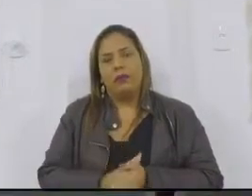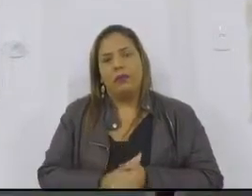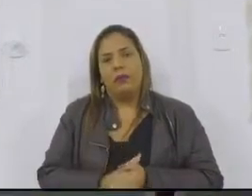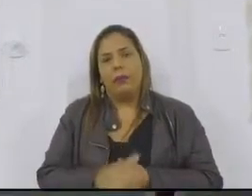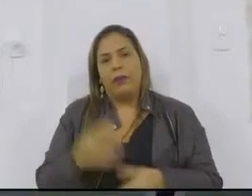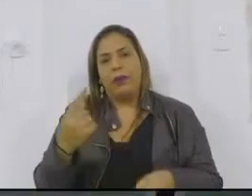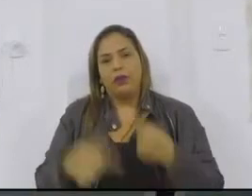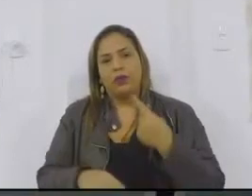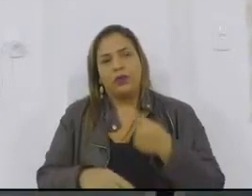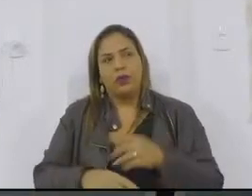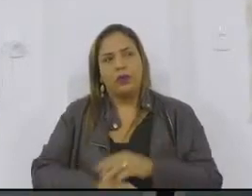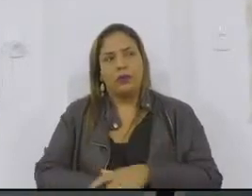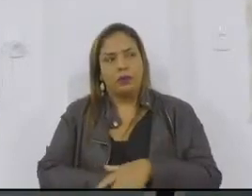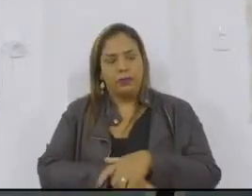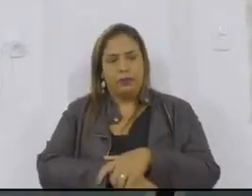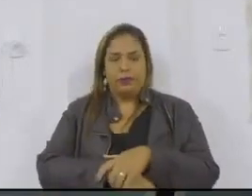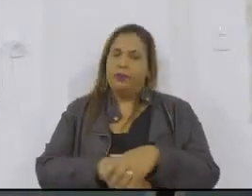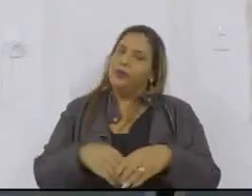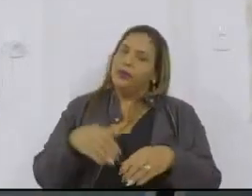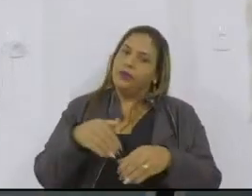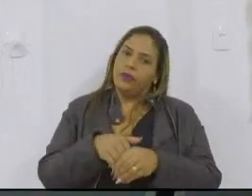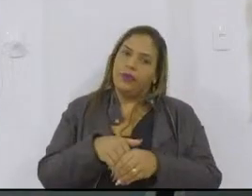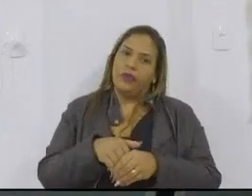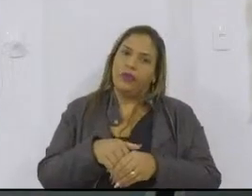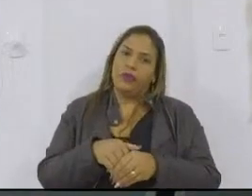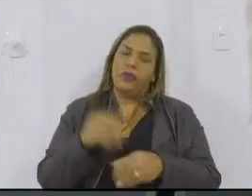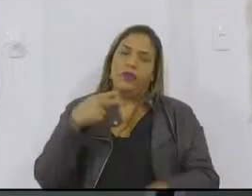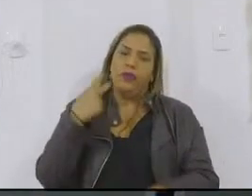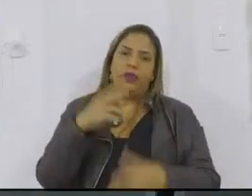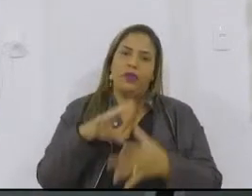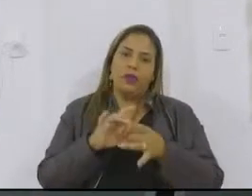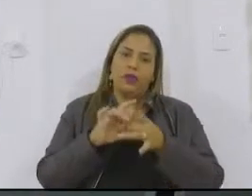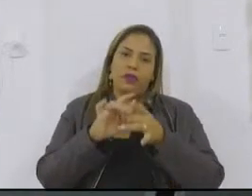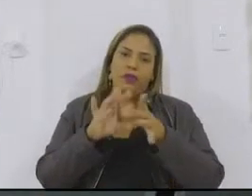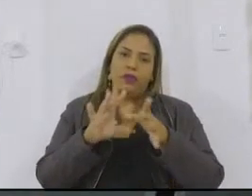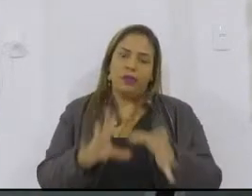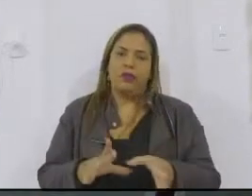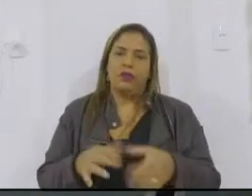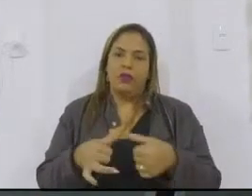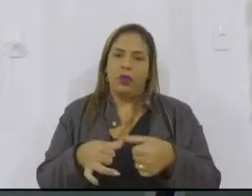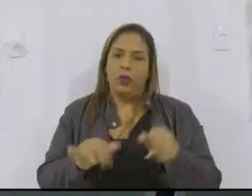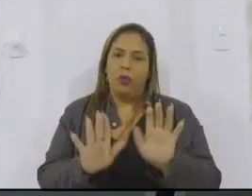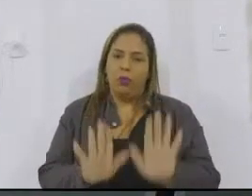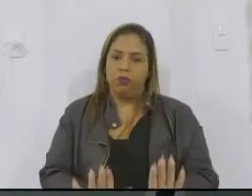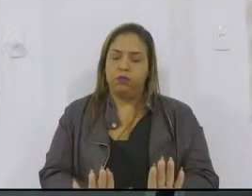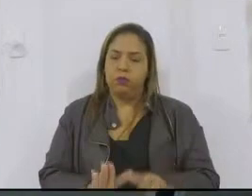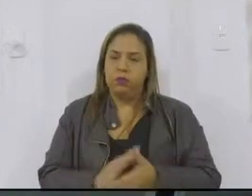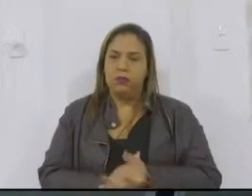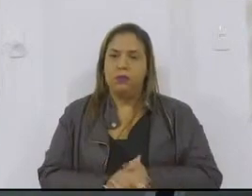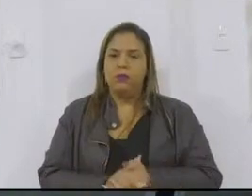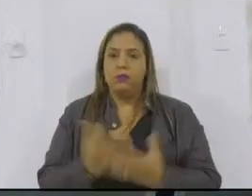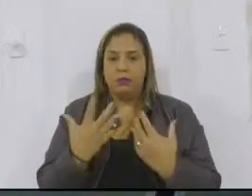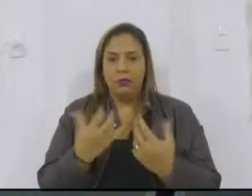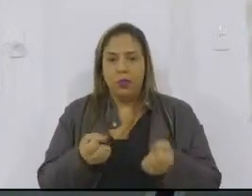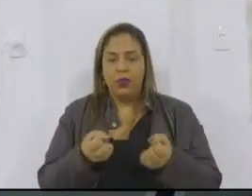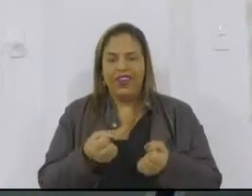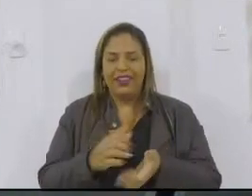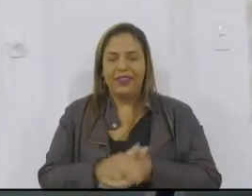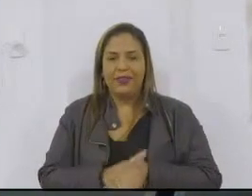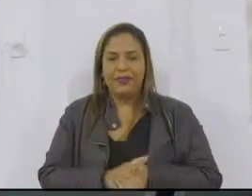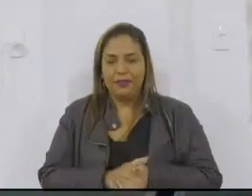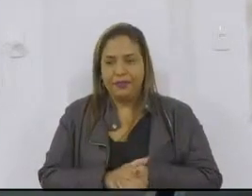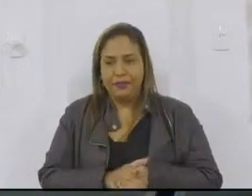Em discussão, em votação, os vereadores que aprovam, permaneçam como se encontram. Aprovado.